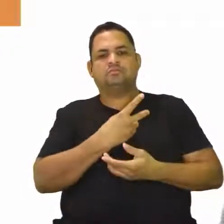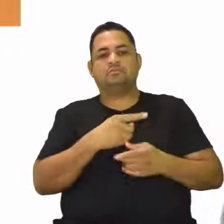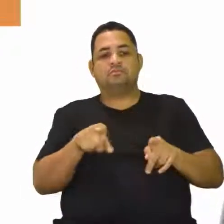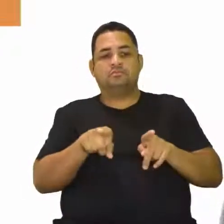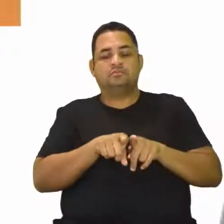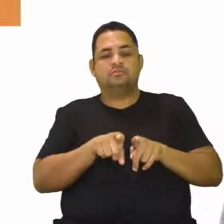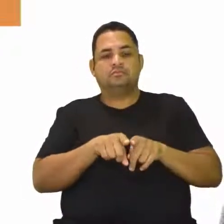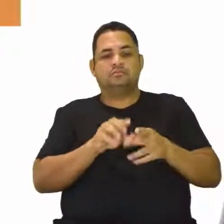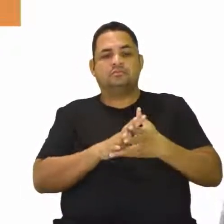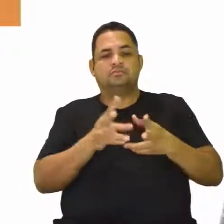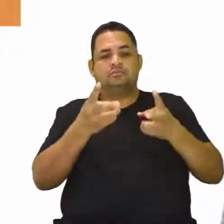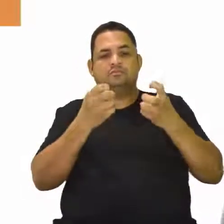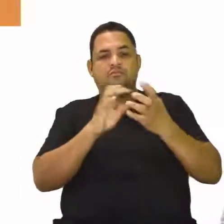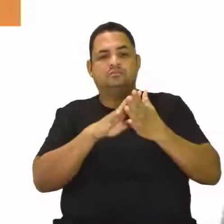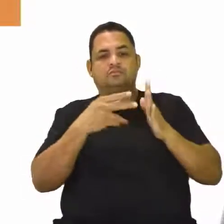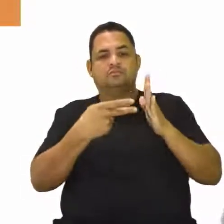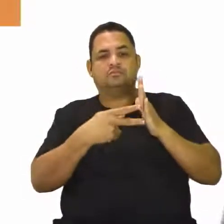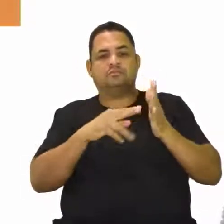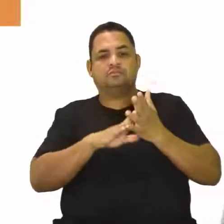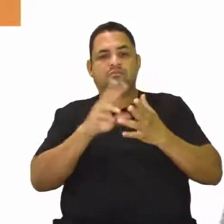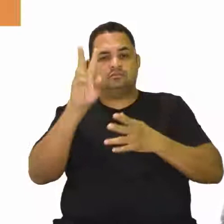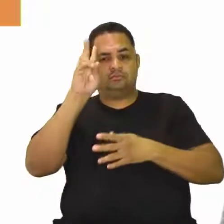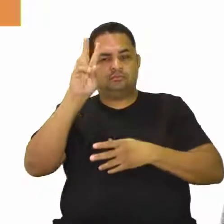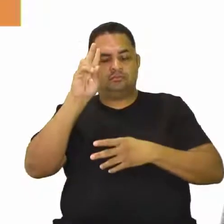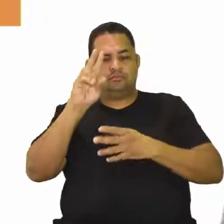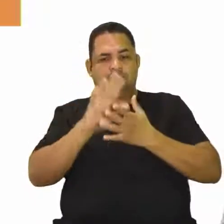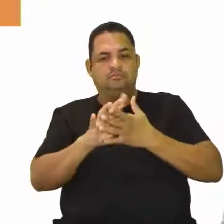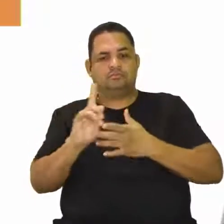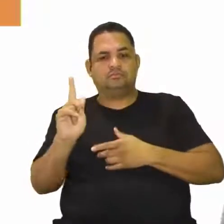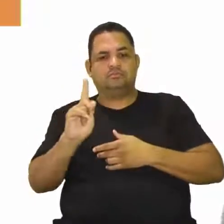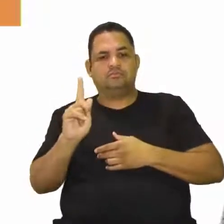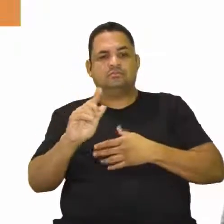círculo também identificar o significado histórico-geográfico